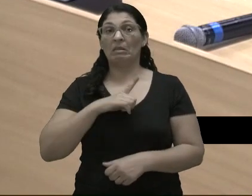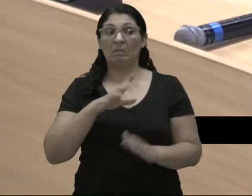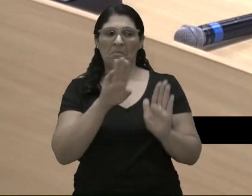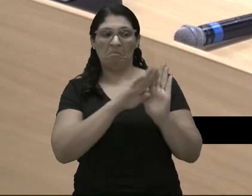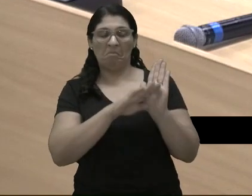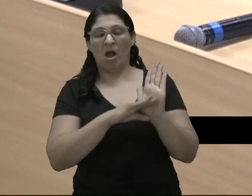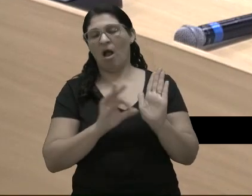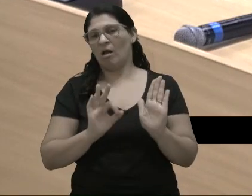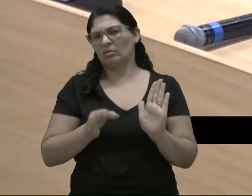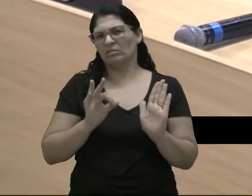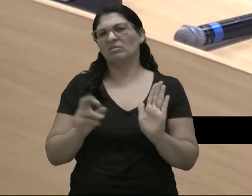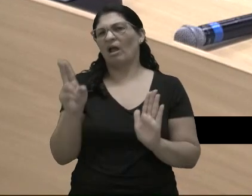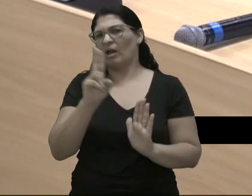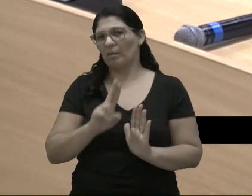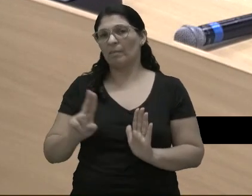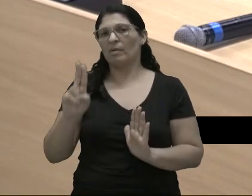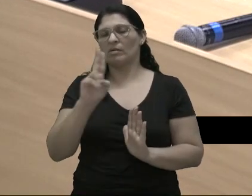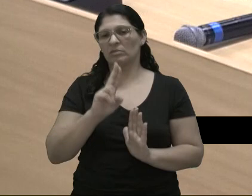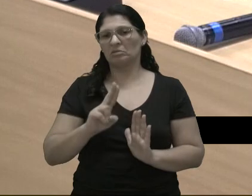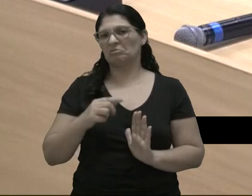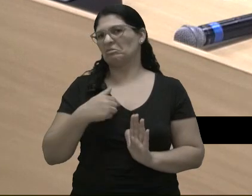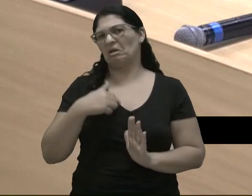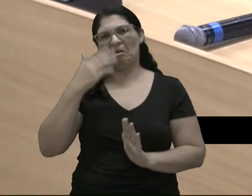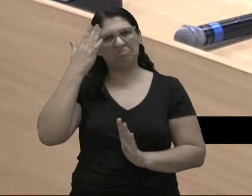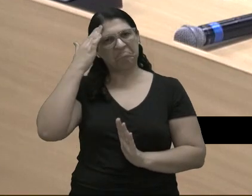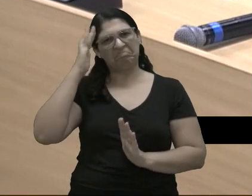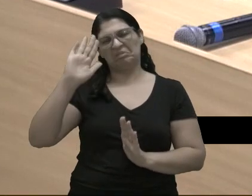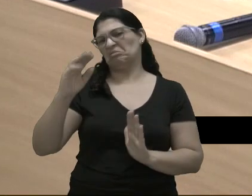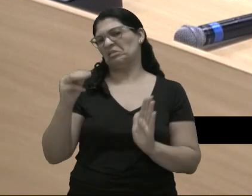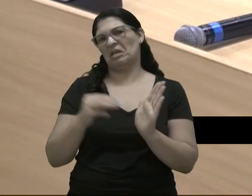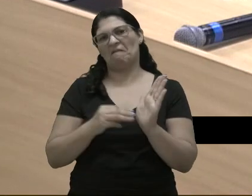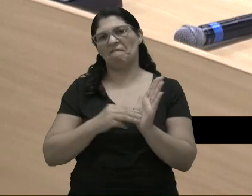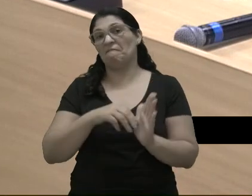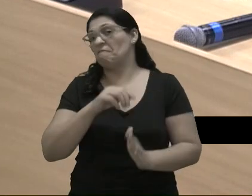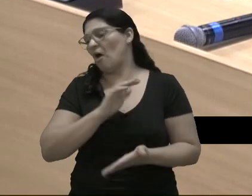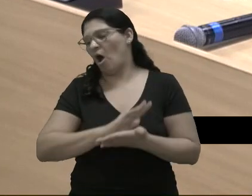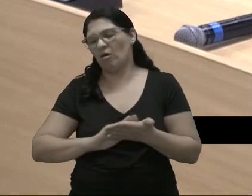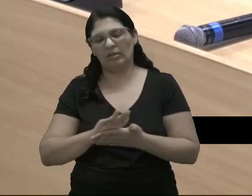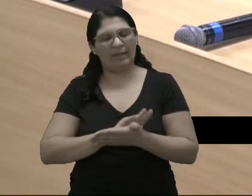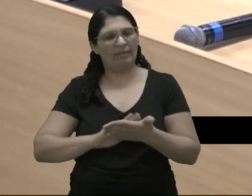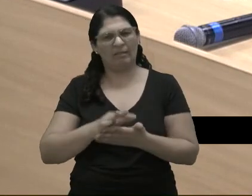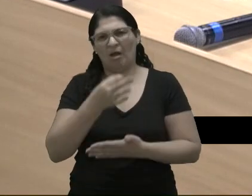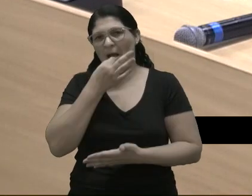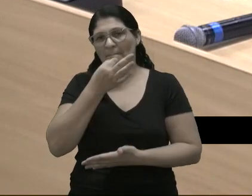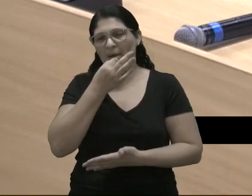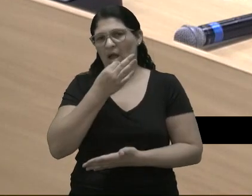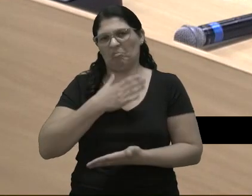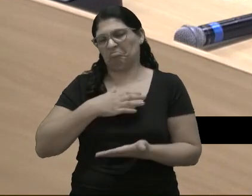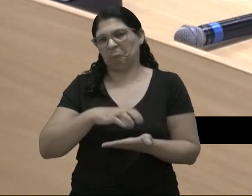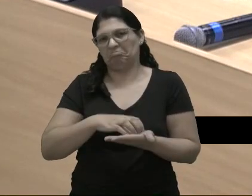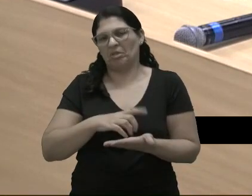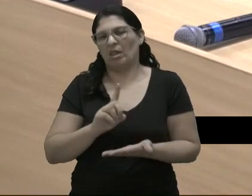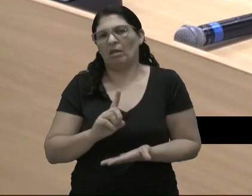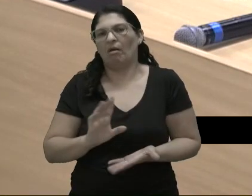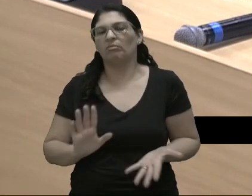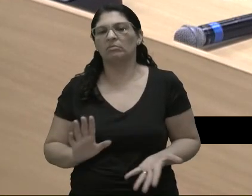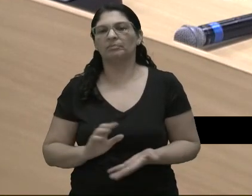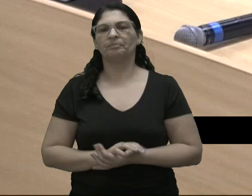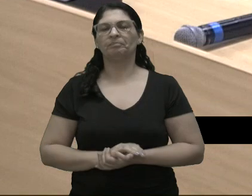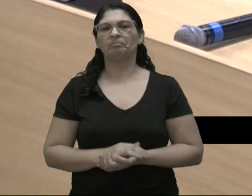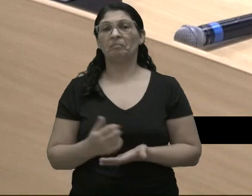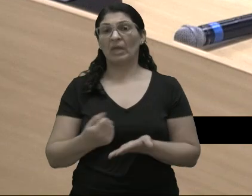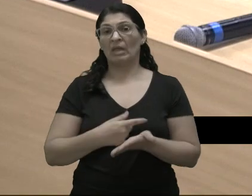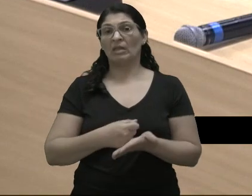serem utilizados. Não tenho conhecimento da falta de nenhuma medicação, do Dramin na minha unidade. Inclusive, essa denúncia veio